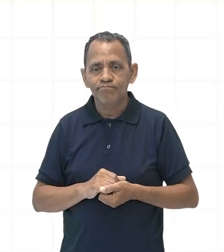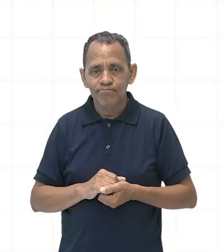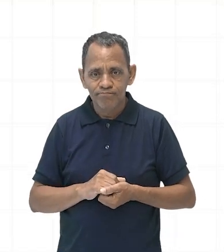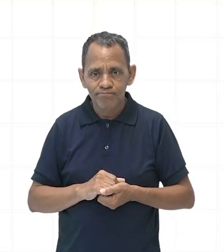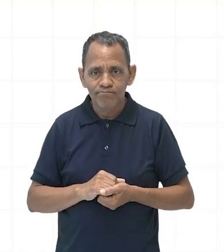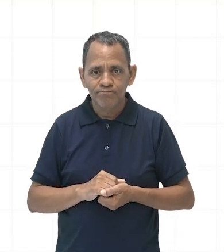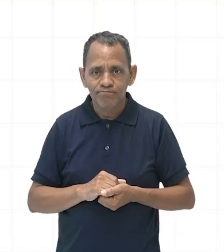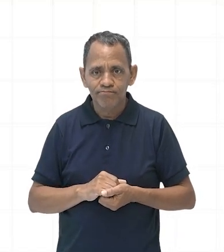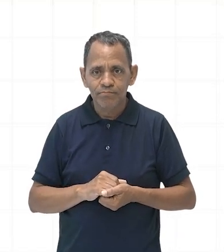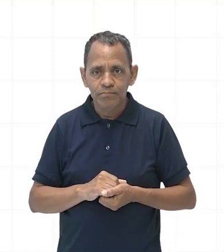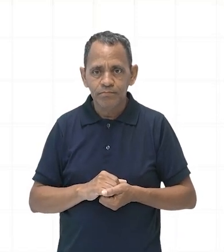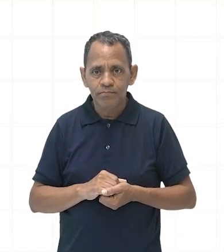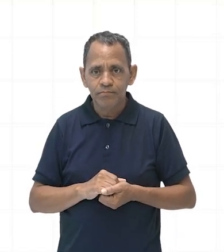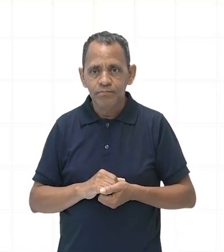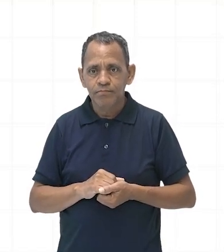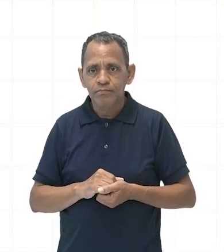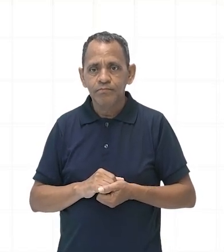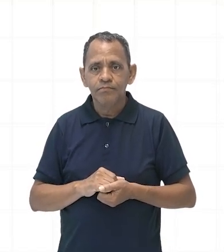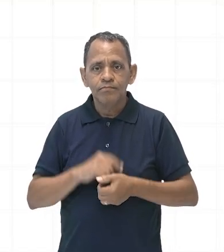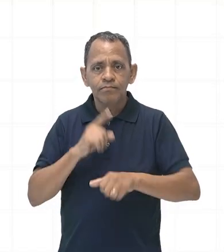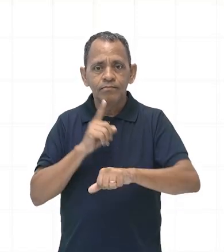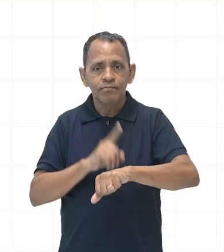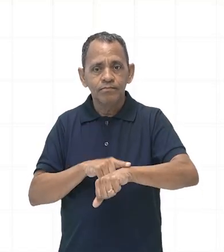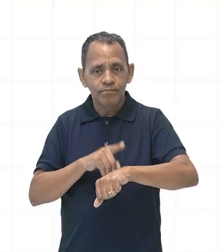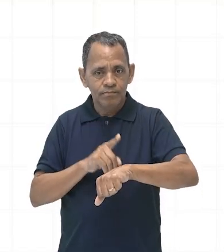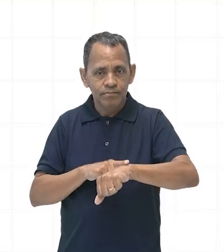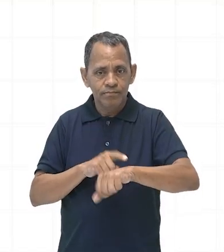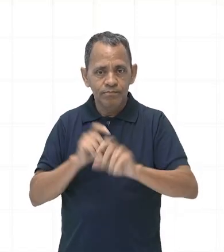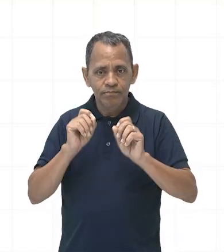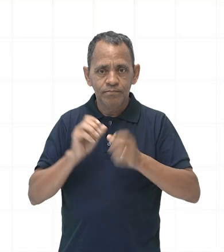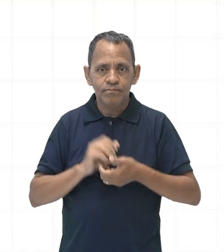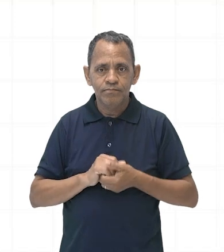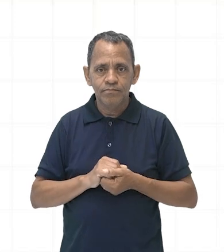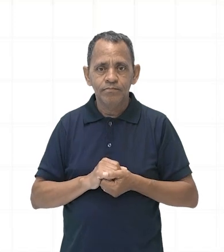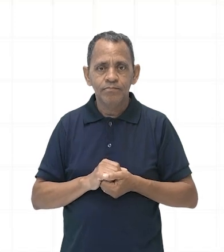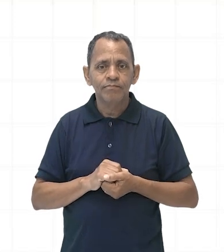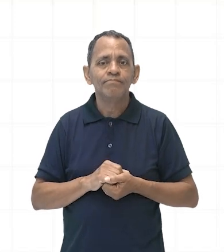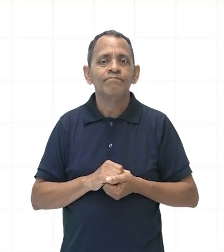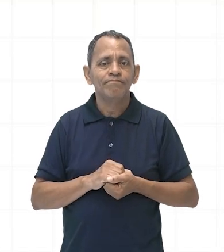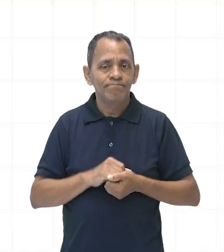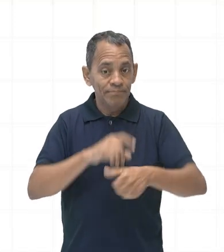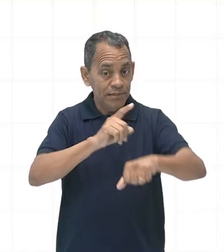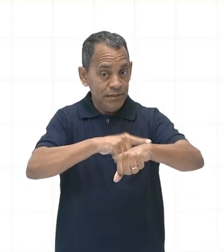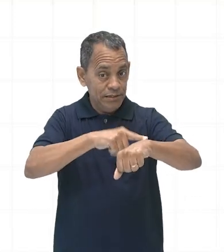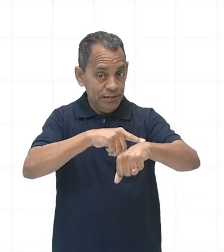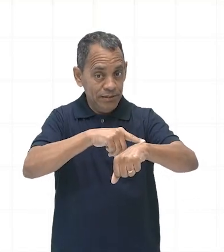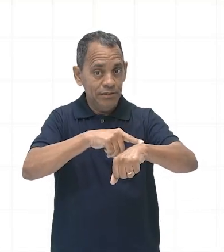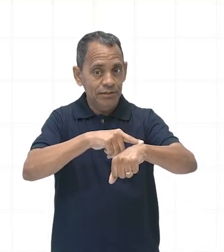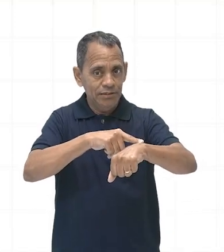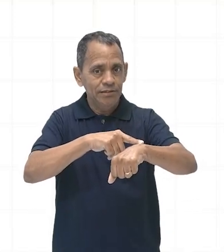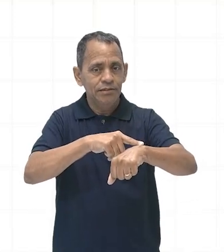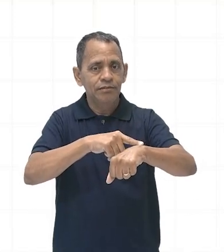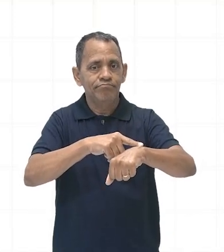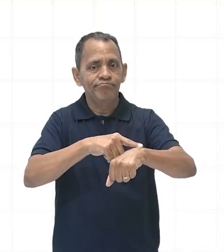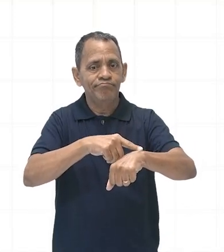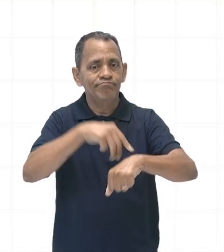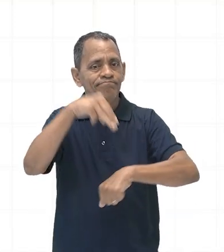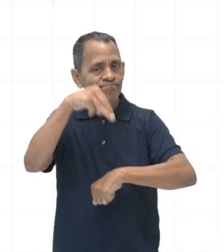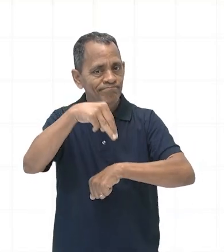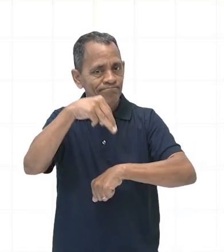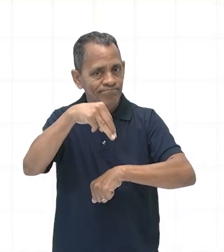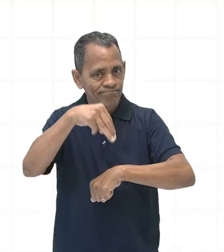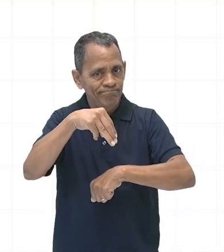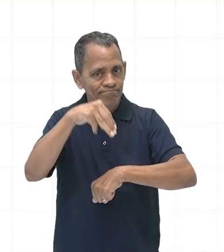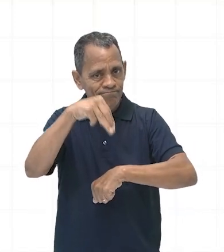conta. O tempo aqui, ó, está em minutos. O editor,